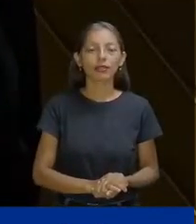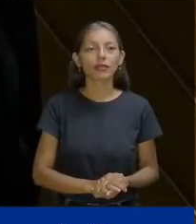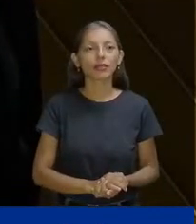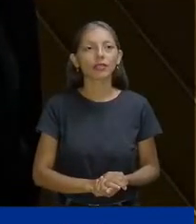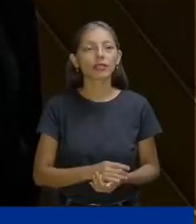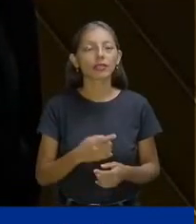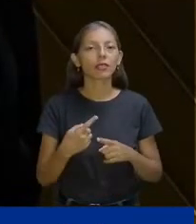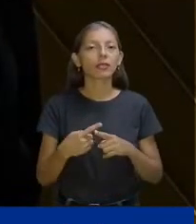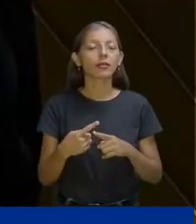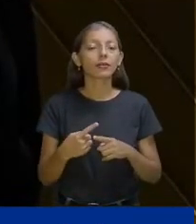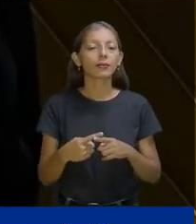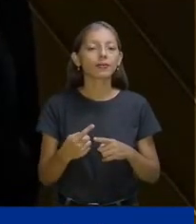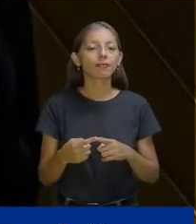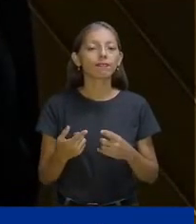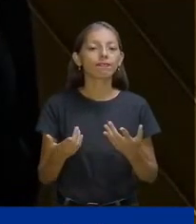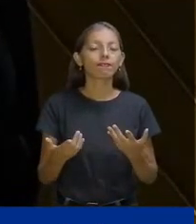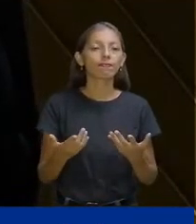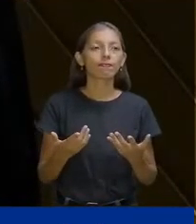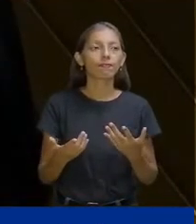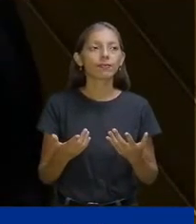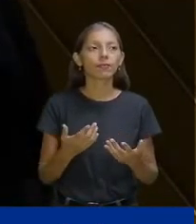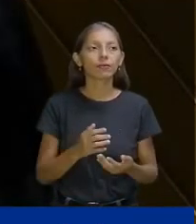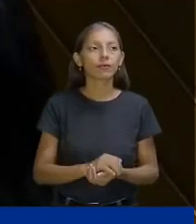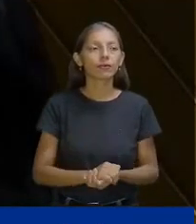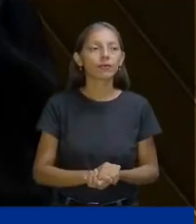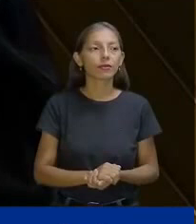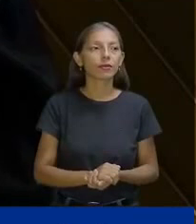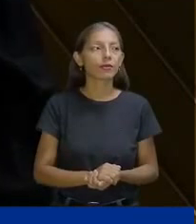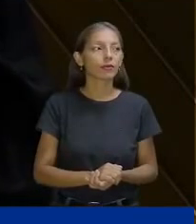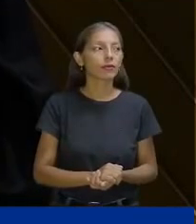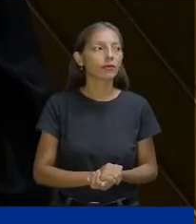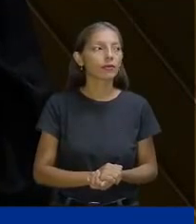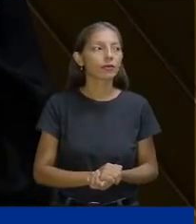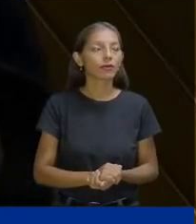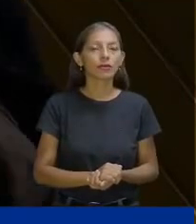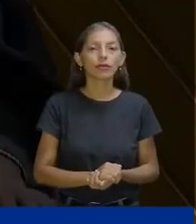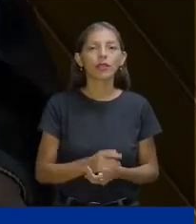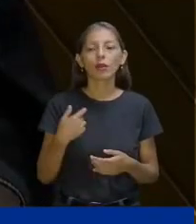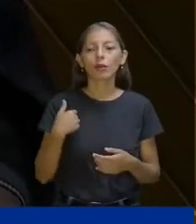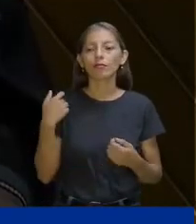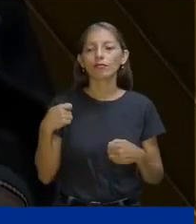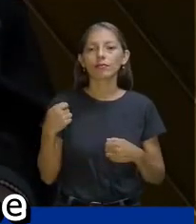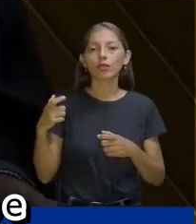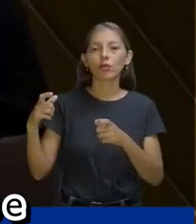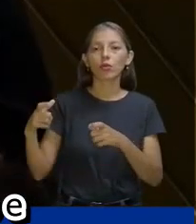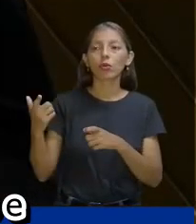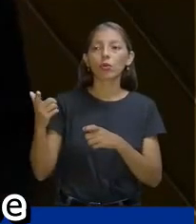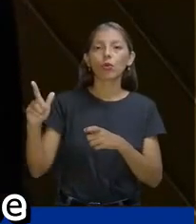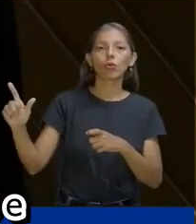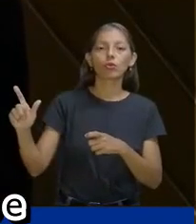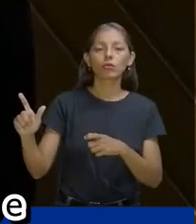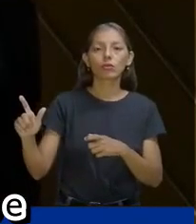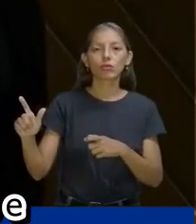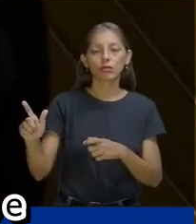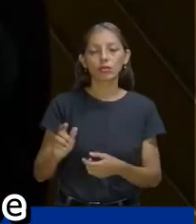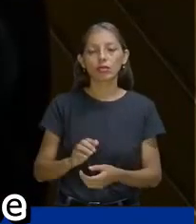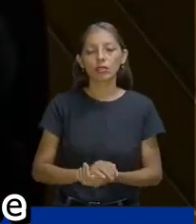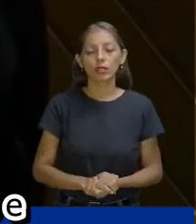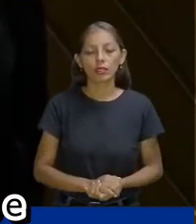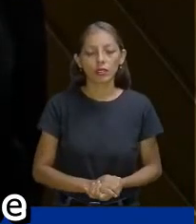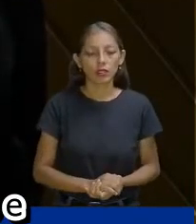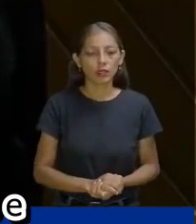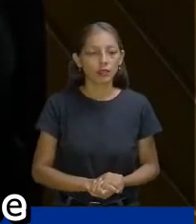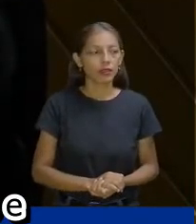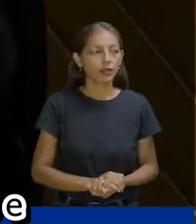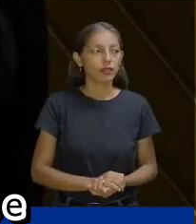conta de Foco no juiz ser um federal, Anselmo anfitrião recebendo a Gonçalves. corregedoria, nosso tribunal, Regional Federal